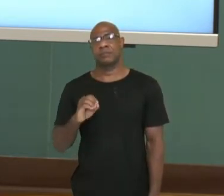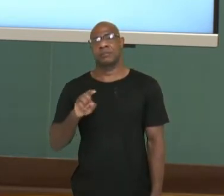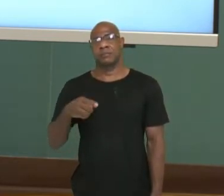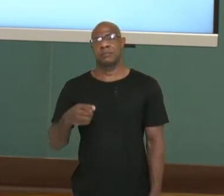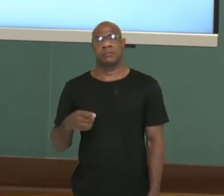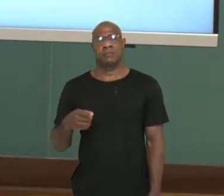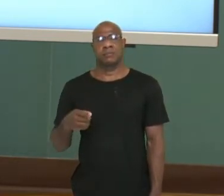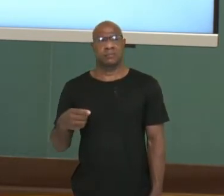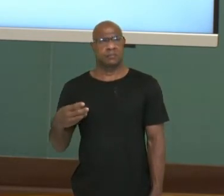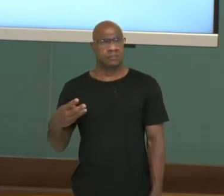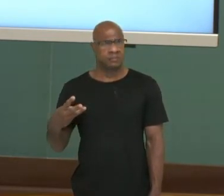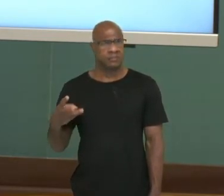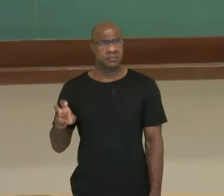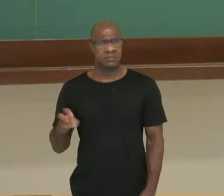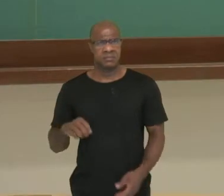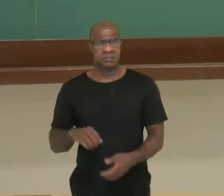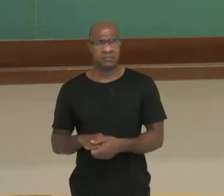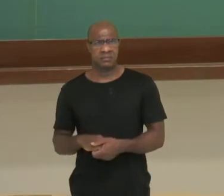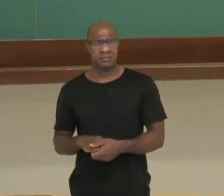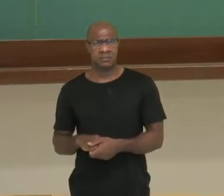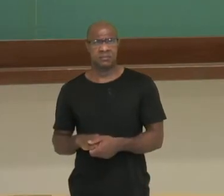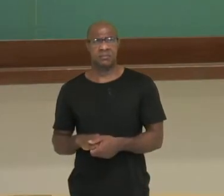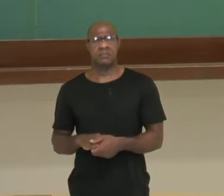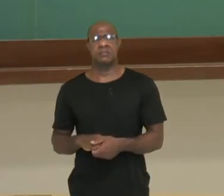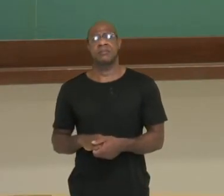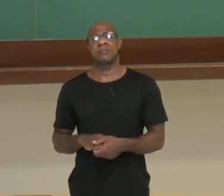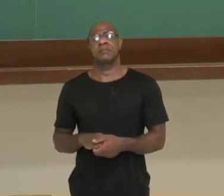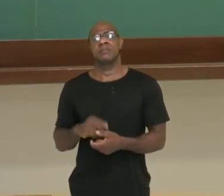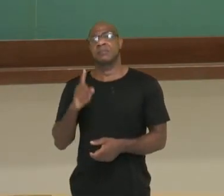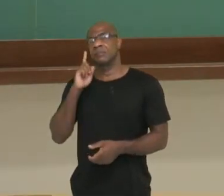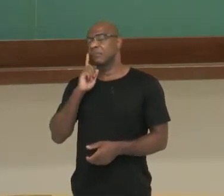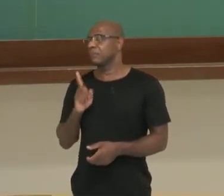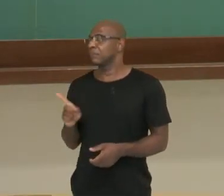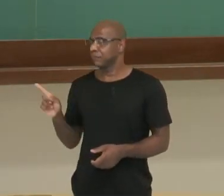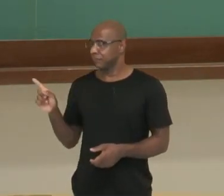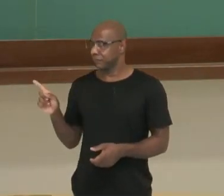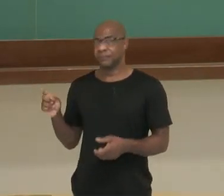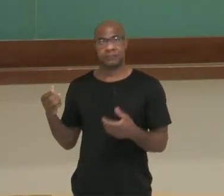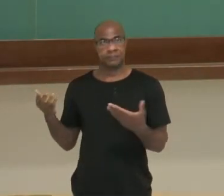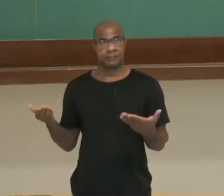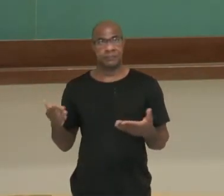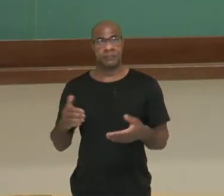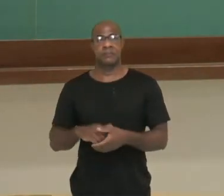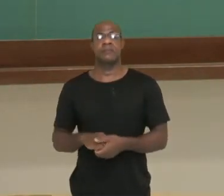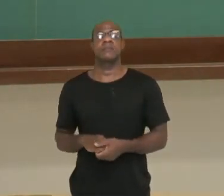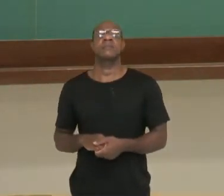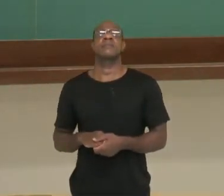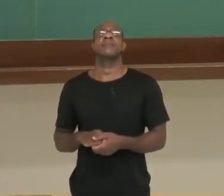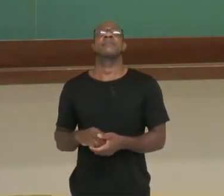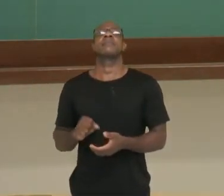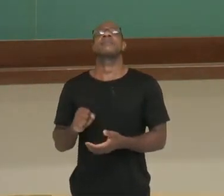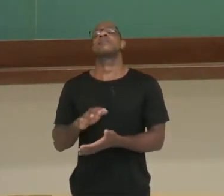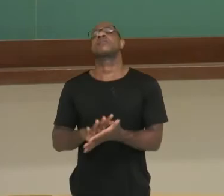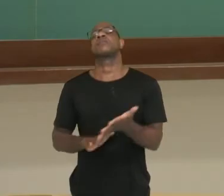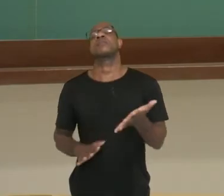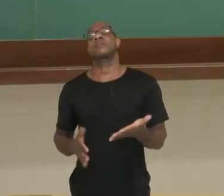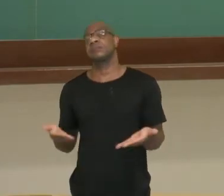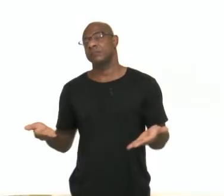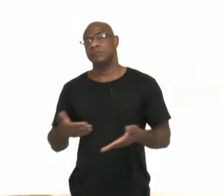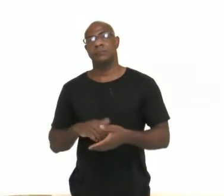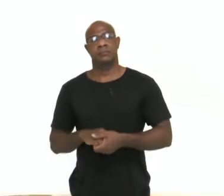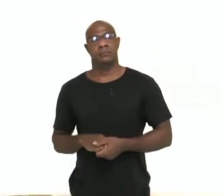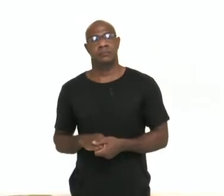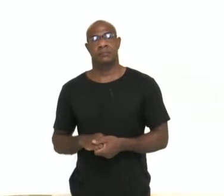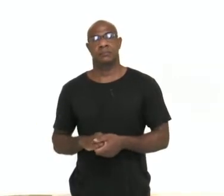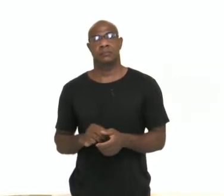amperes. Essa é a corrente que vai alimentar o circuito. Tudo bem? Mais uma atividade para vocês. Considere